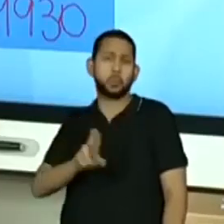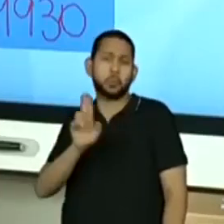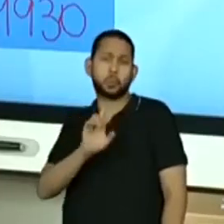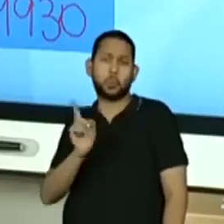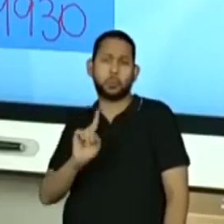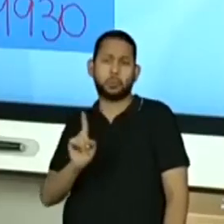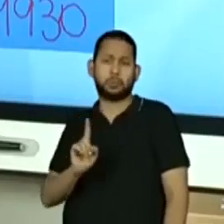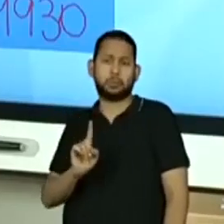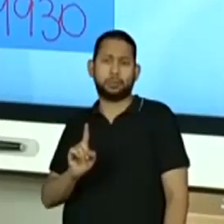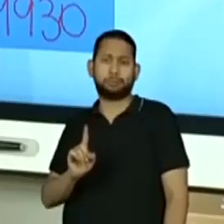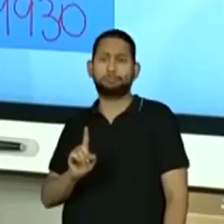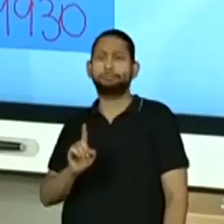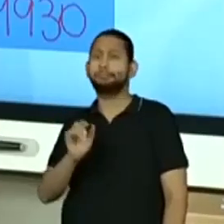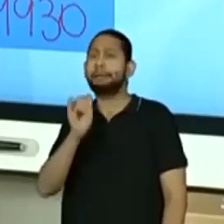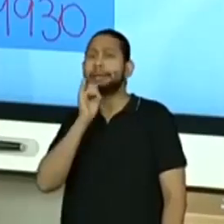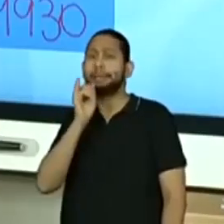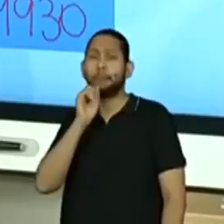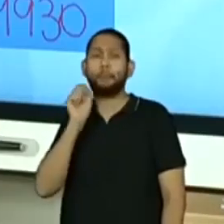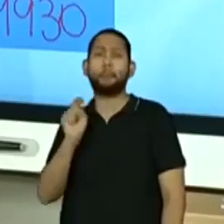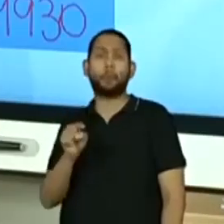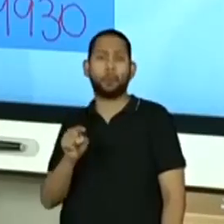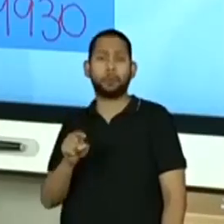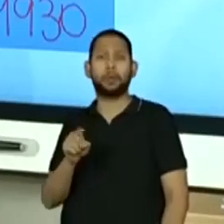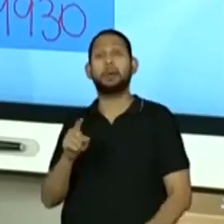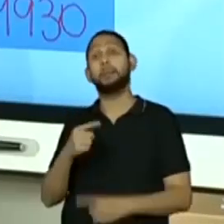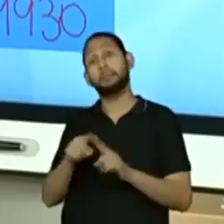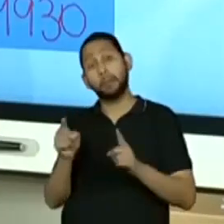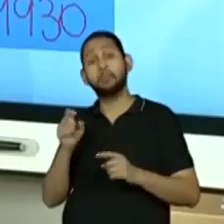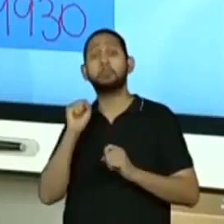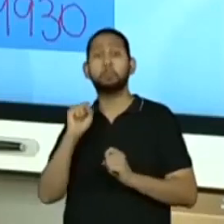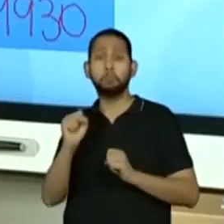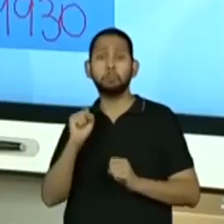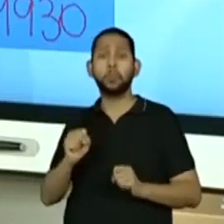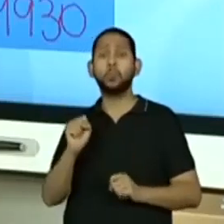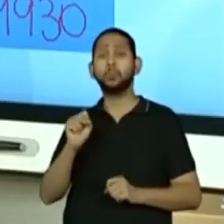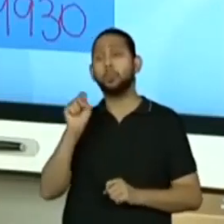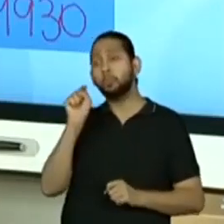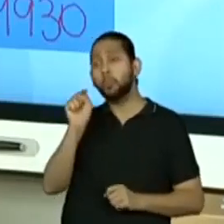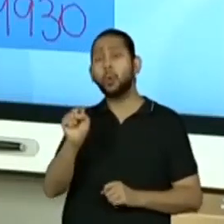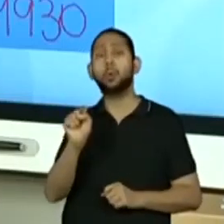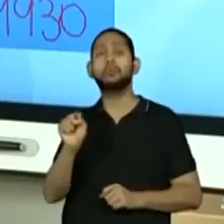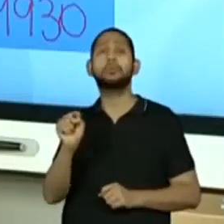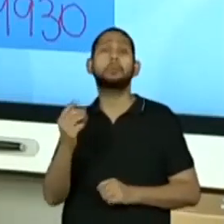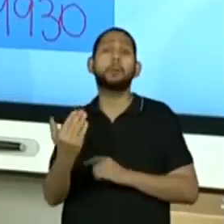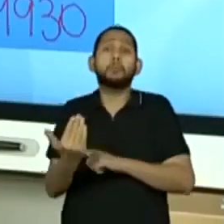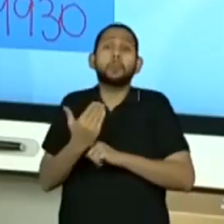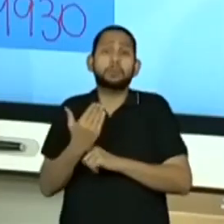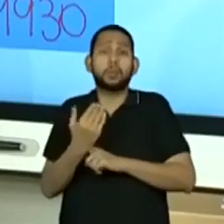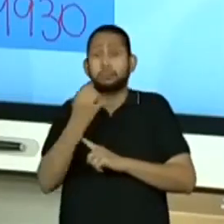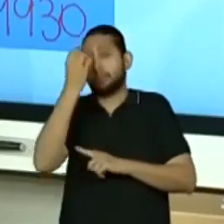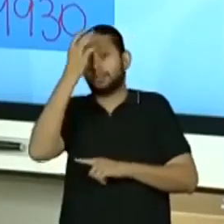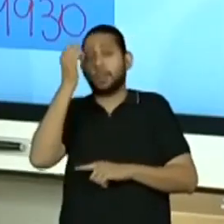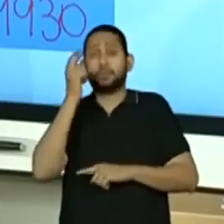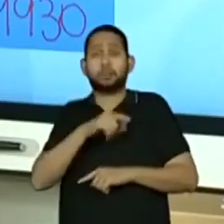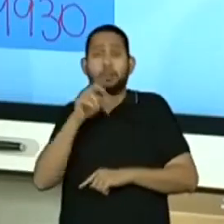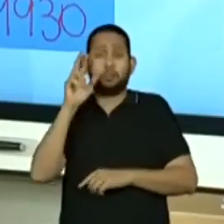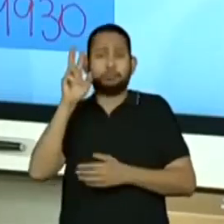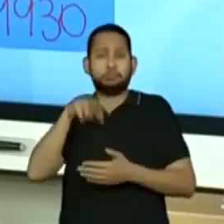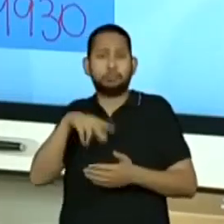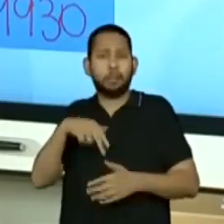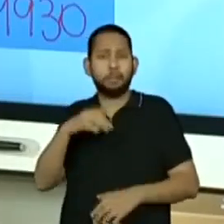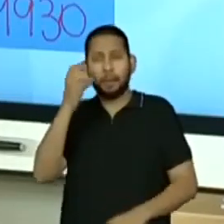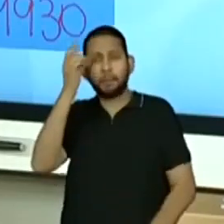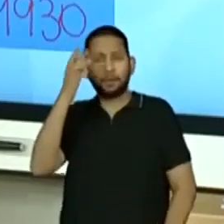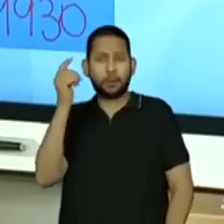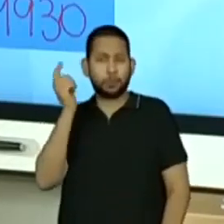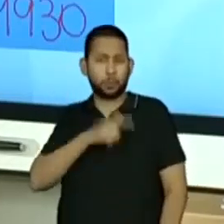usamos normalmente esses pontos, mas nós podemos indicá-los para melhorar a nossa leitura, para que fique